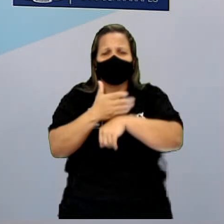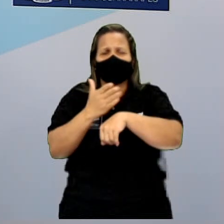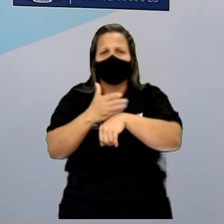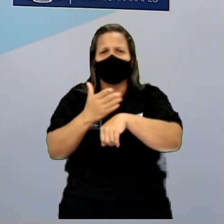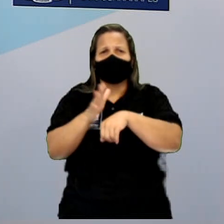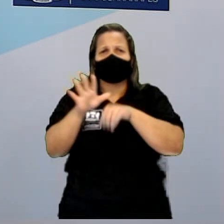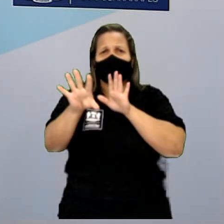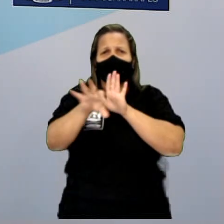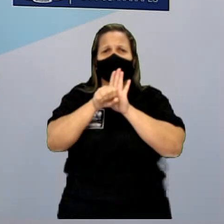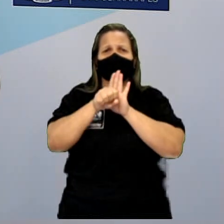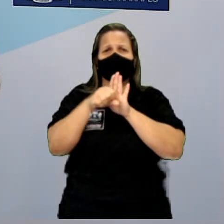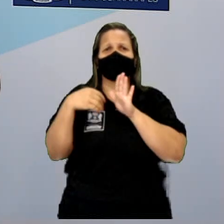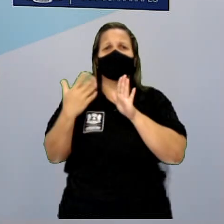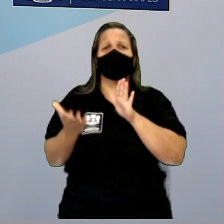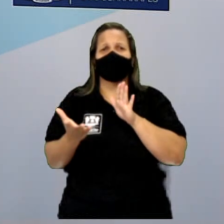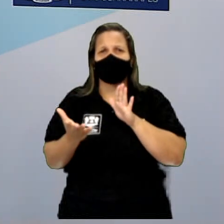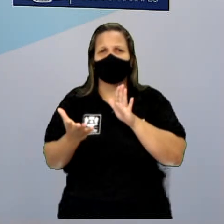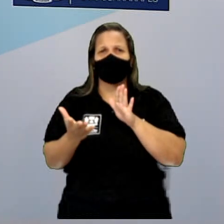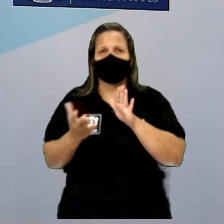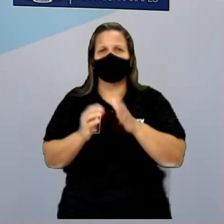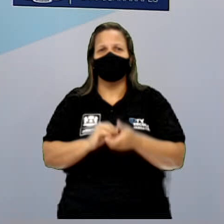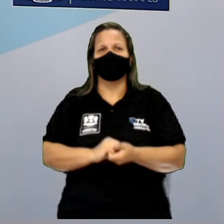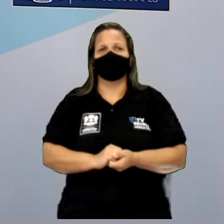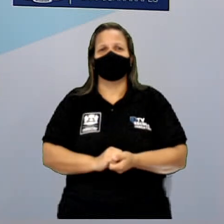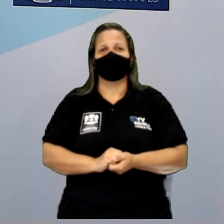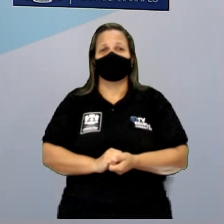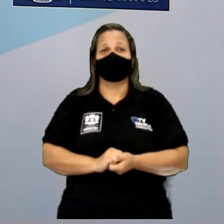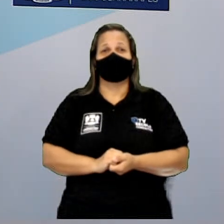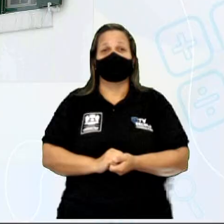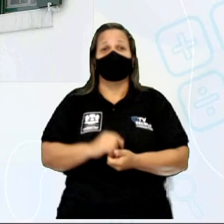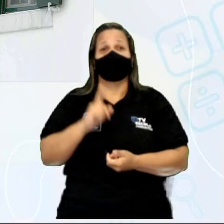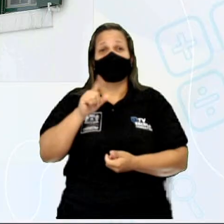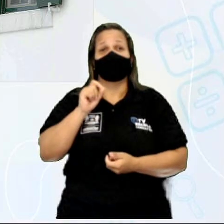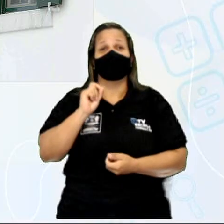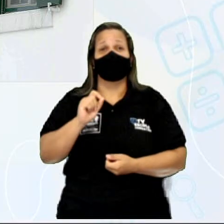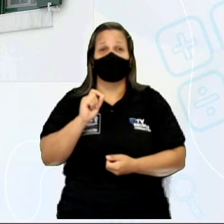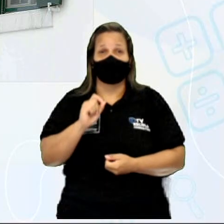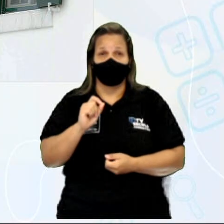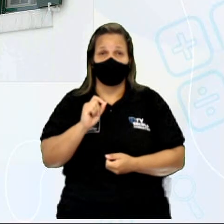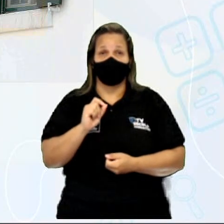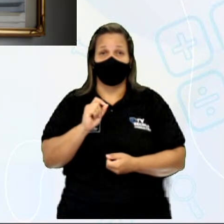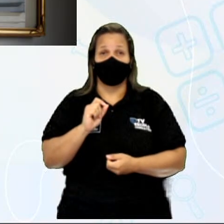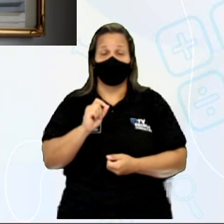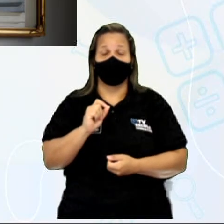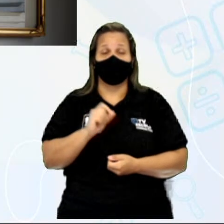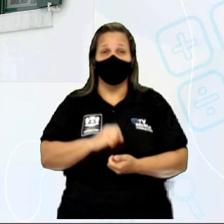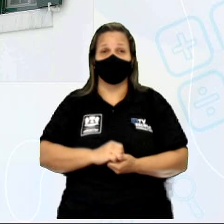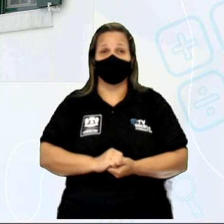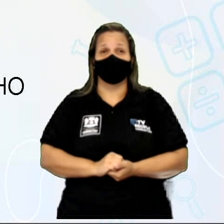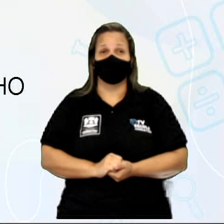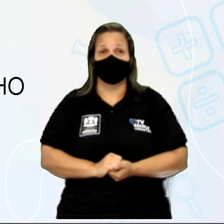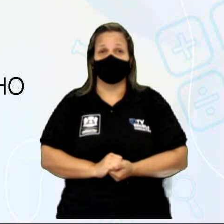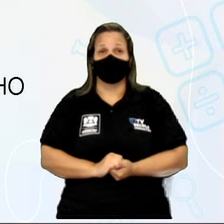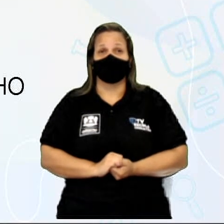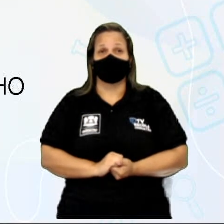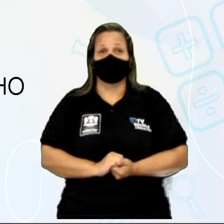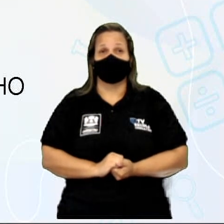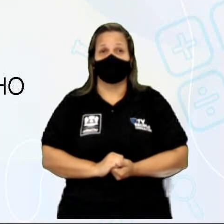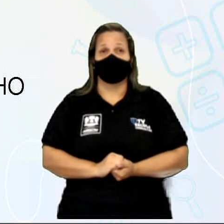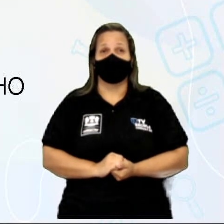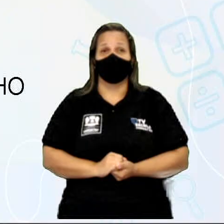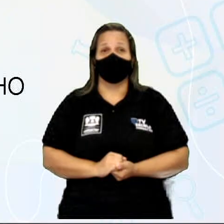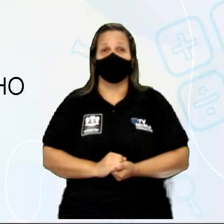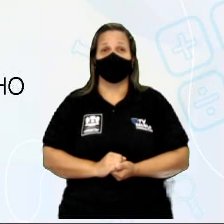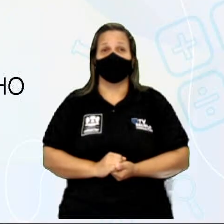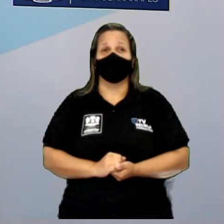Né? Como a gente viu, o pigmento vai definir que cor ele quer mostrar, tá ok? Bom, voltando para